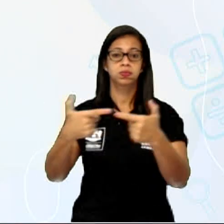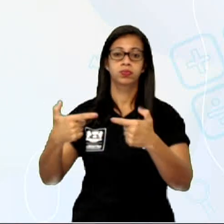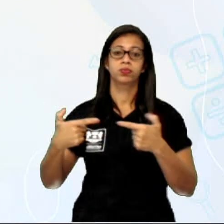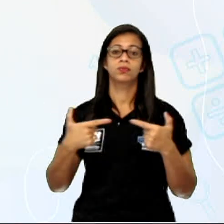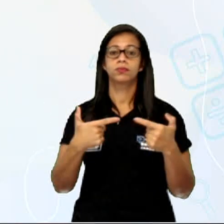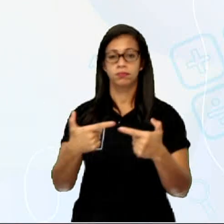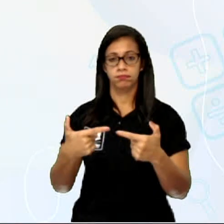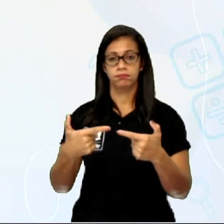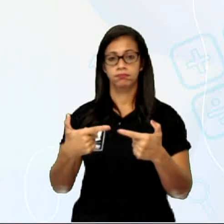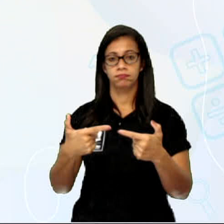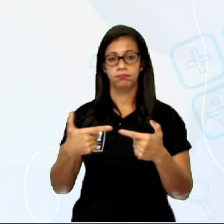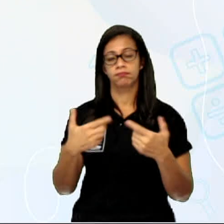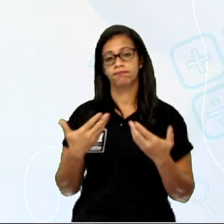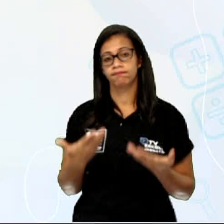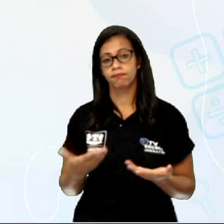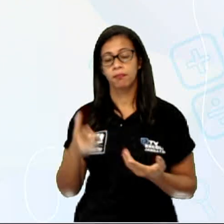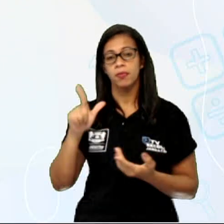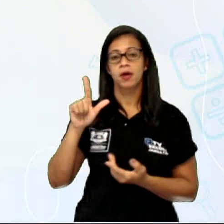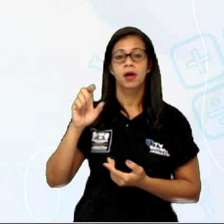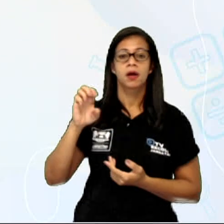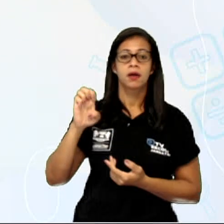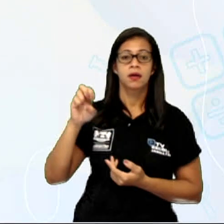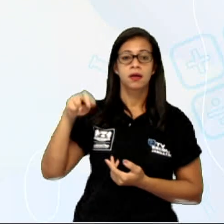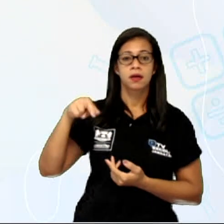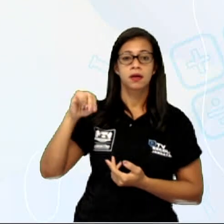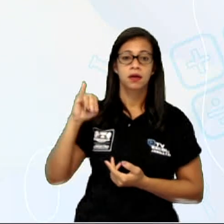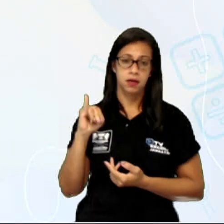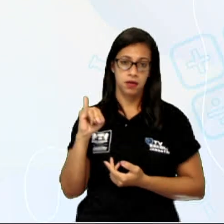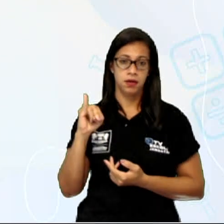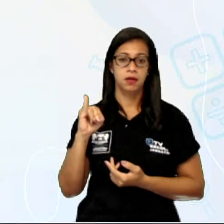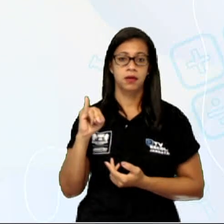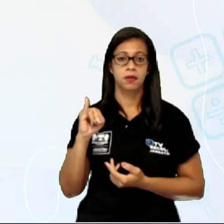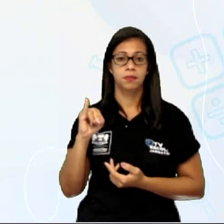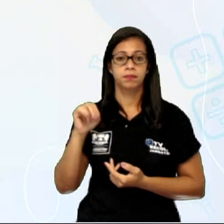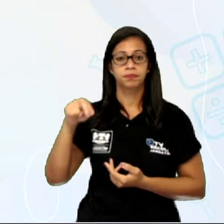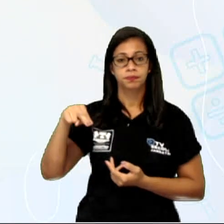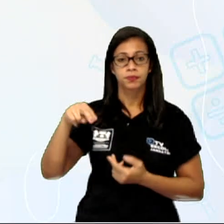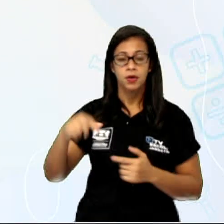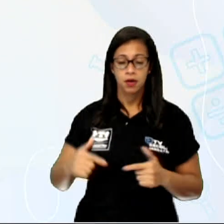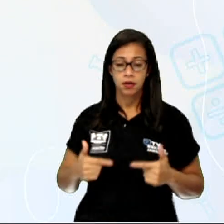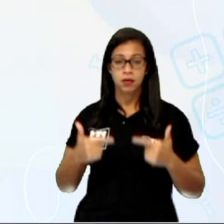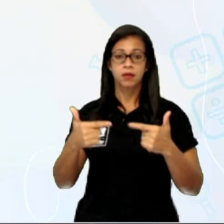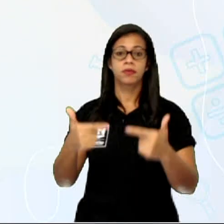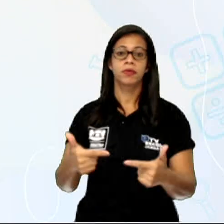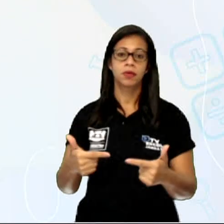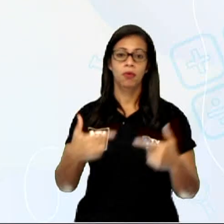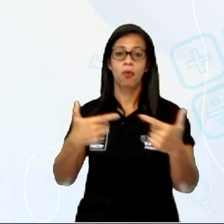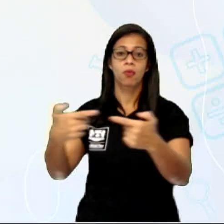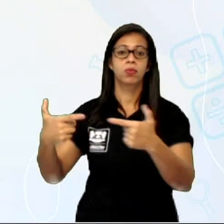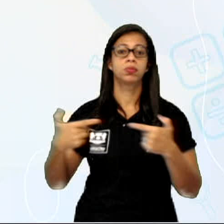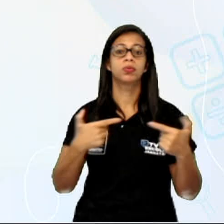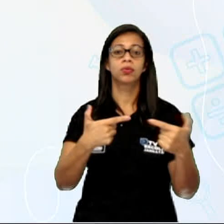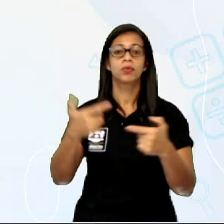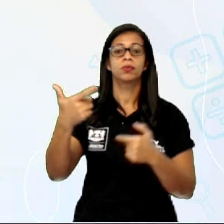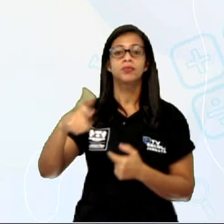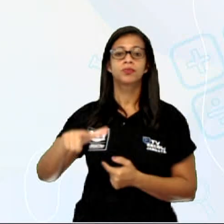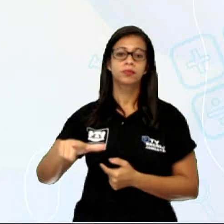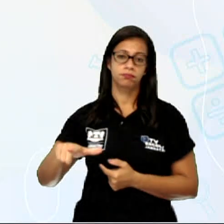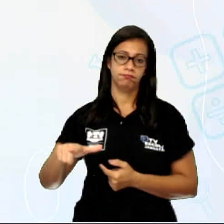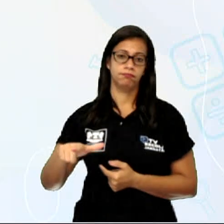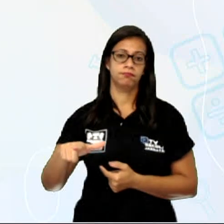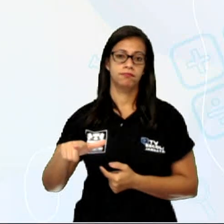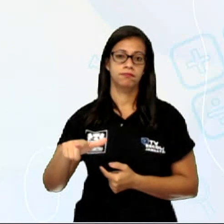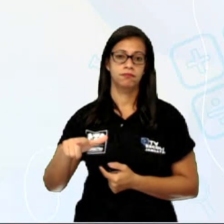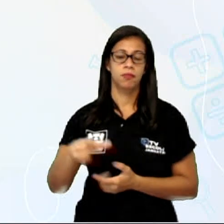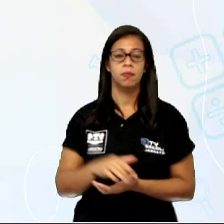mal sobe ao poder, já tem que lidar com a guerra interna, a Guerra Civil de 1918 a 1921, onde dois blocos